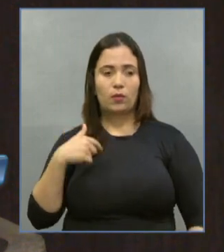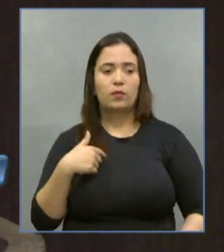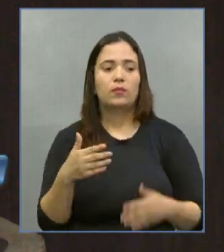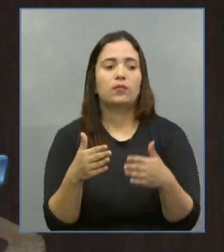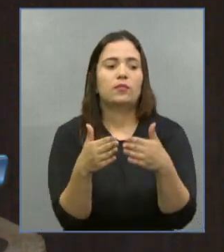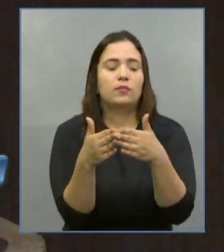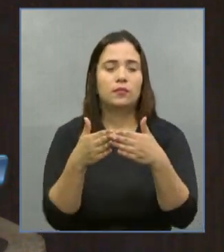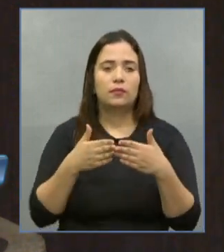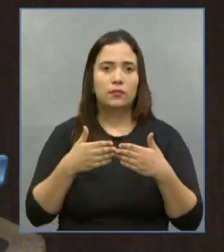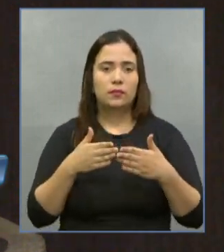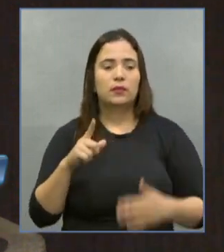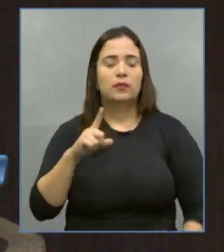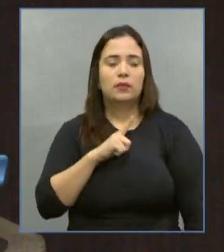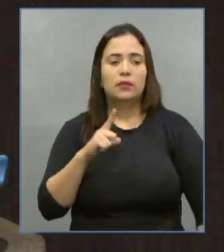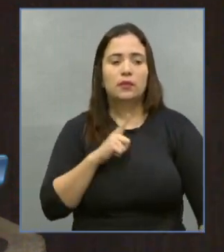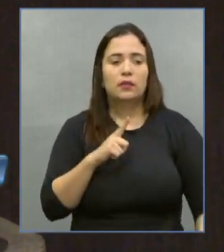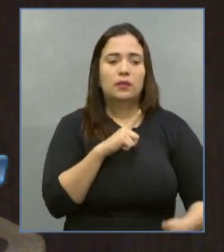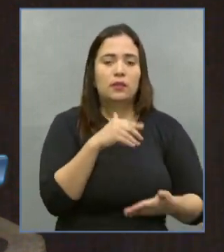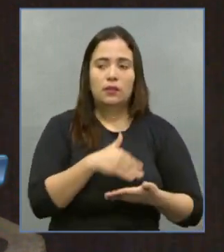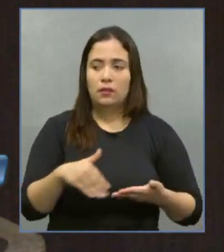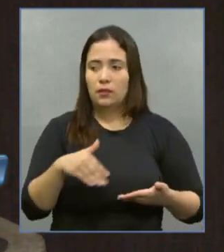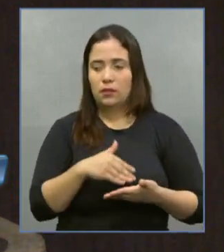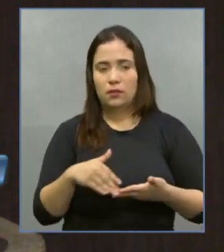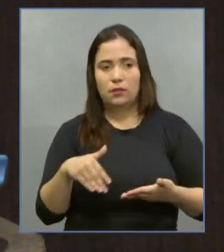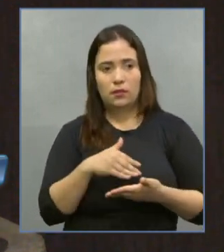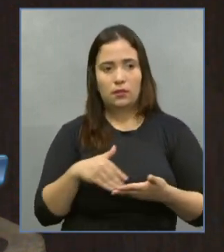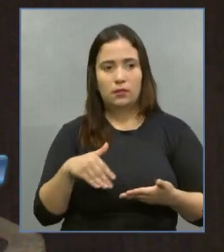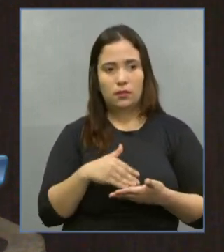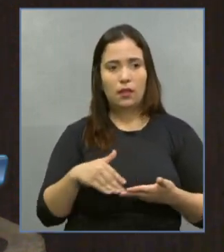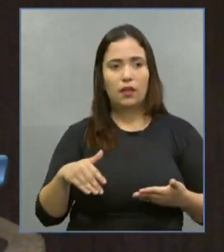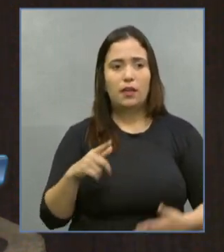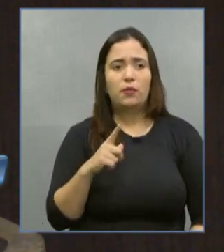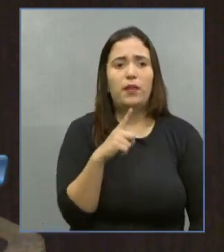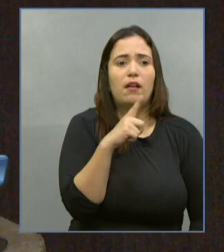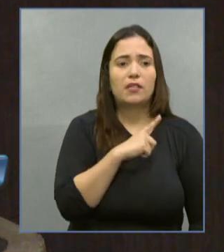solicitei à Secretaria de Saúde investigação